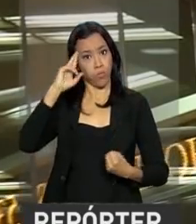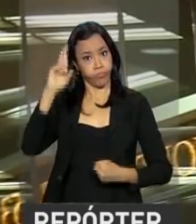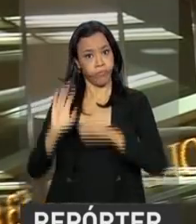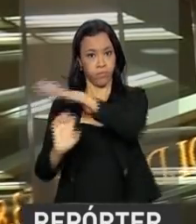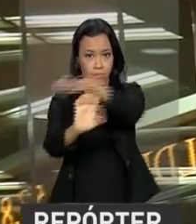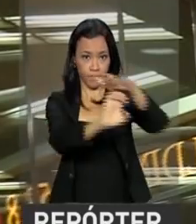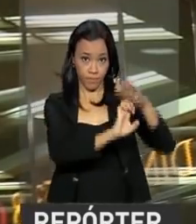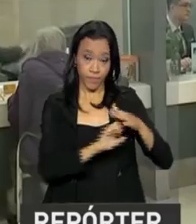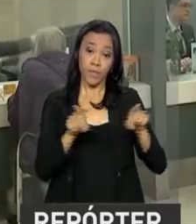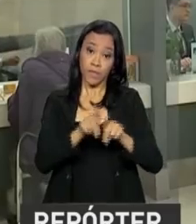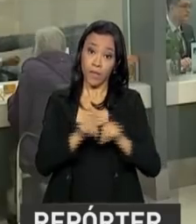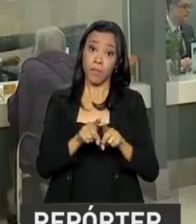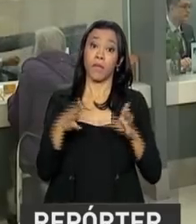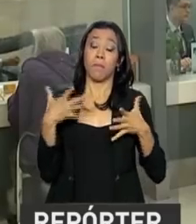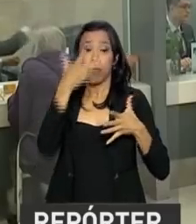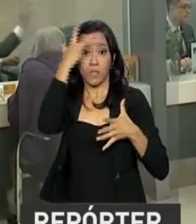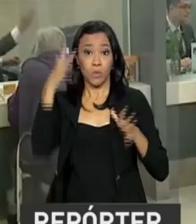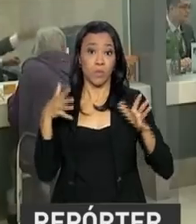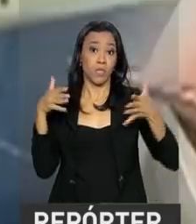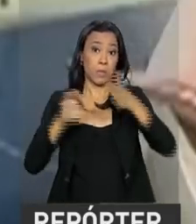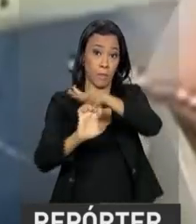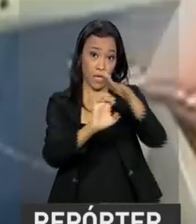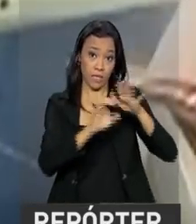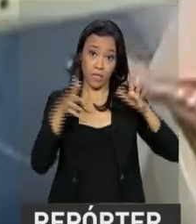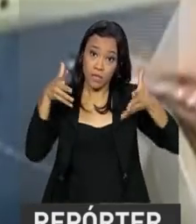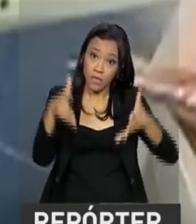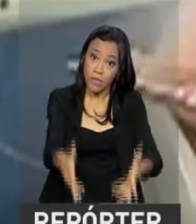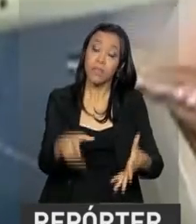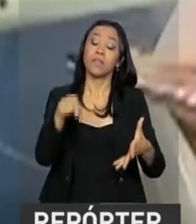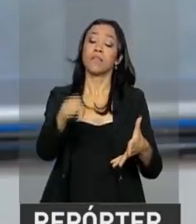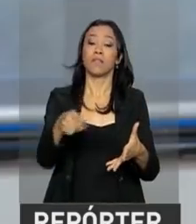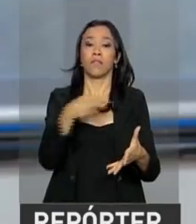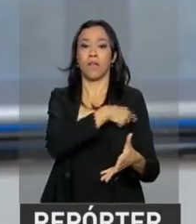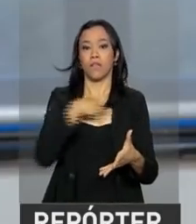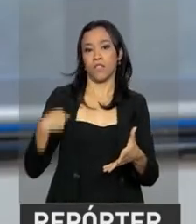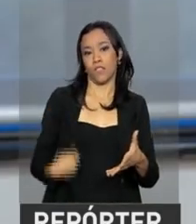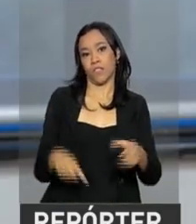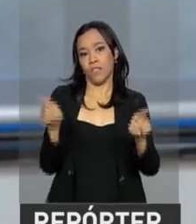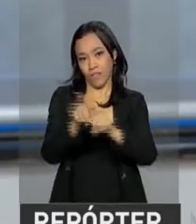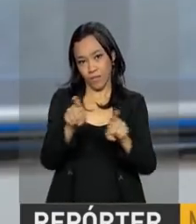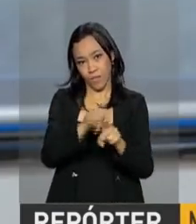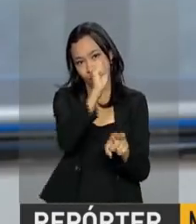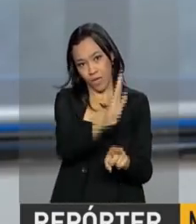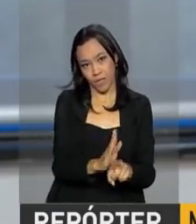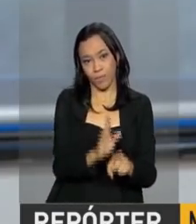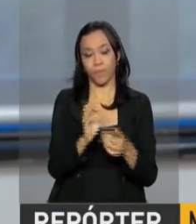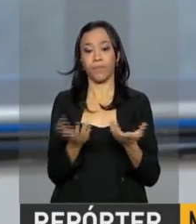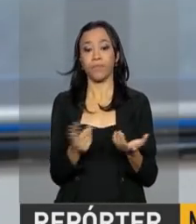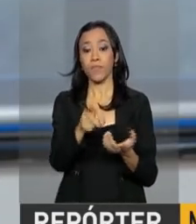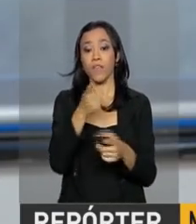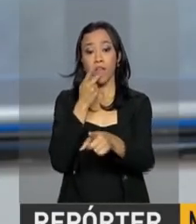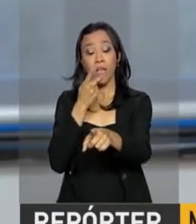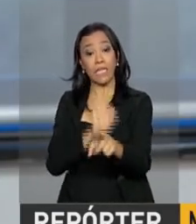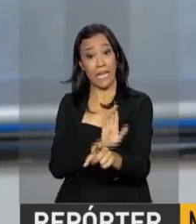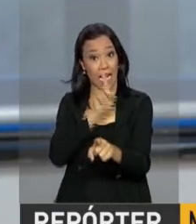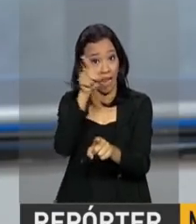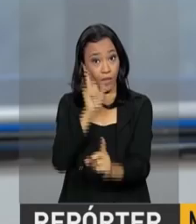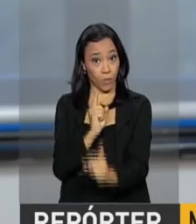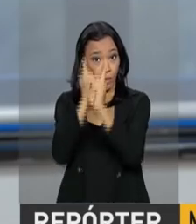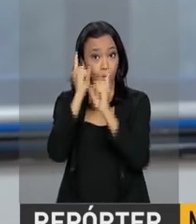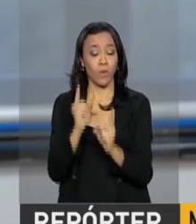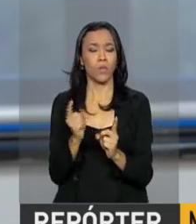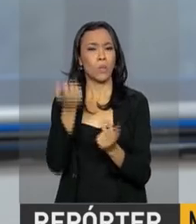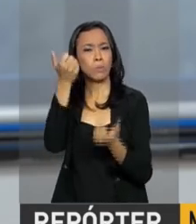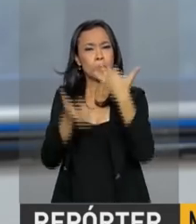investidores chineses e brasileiros em busca de oportunidades de negócios. Lá, ele dirá da nova